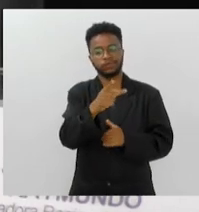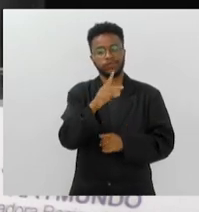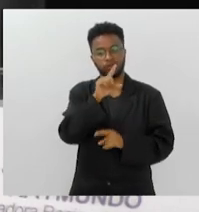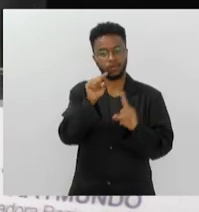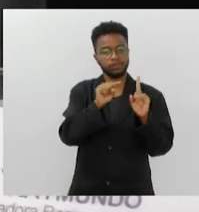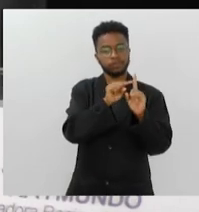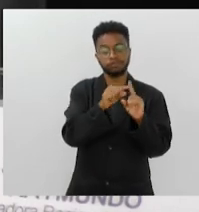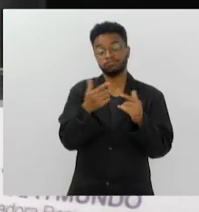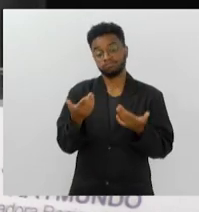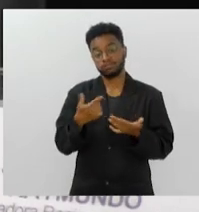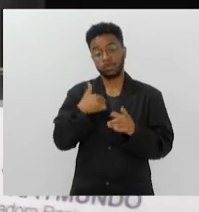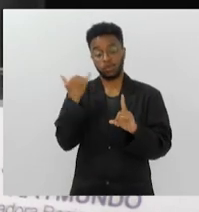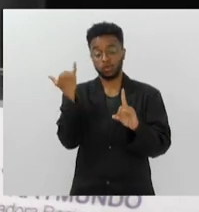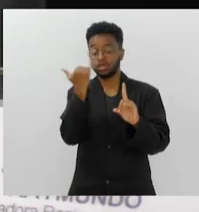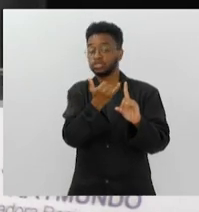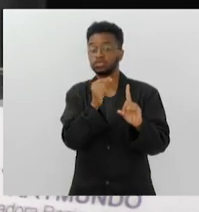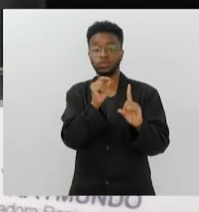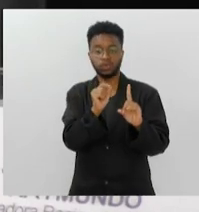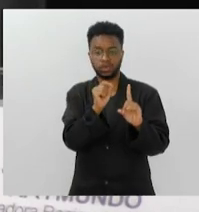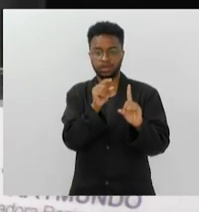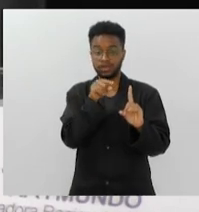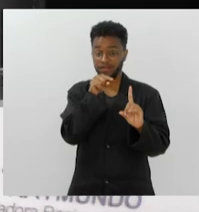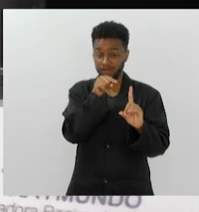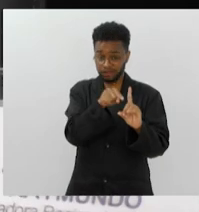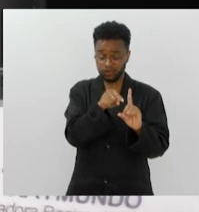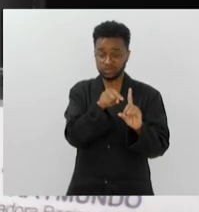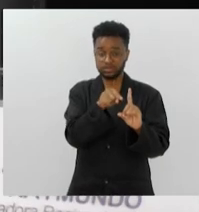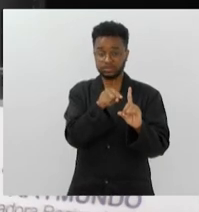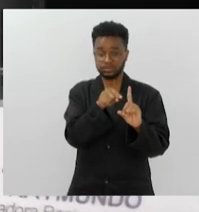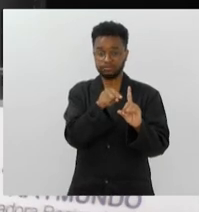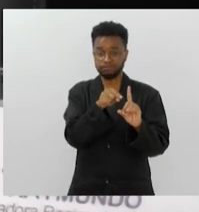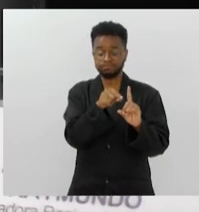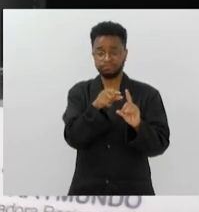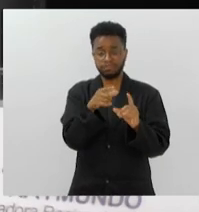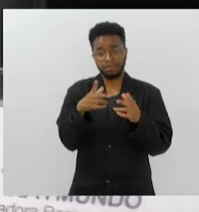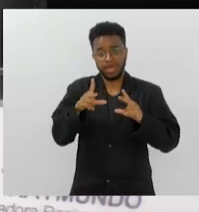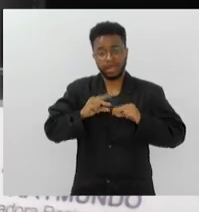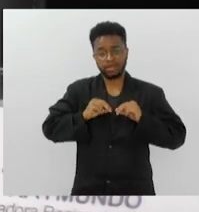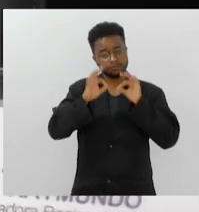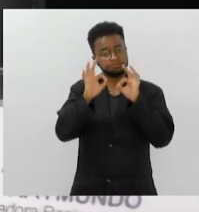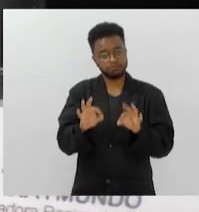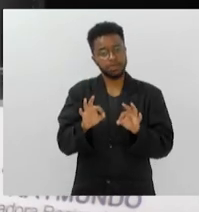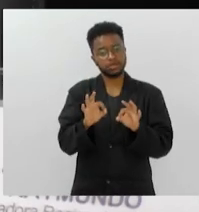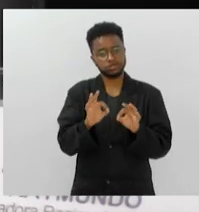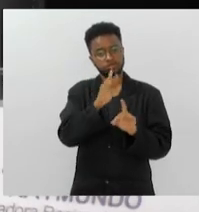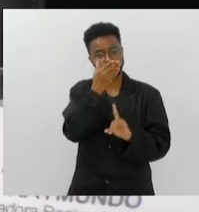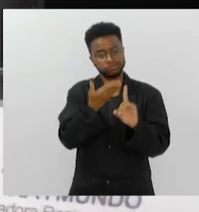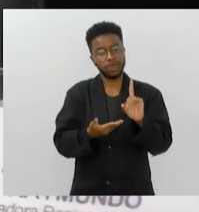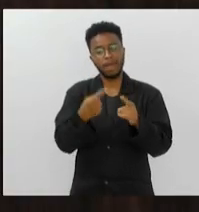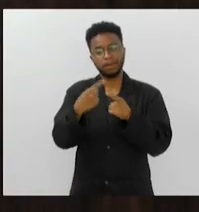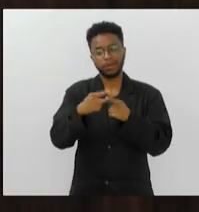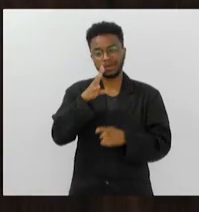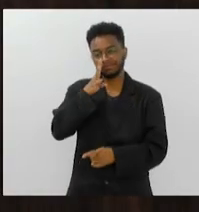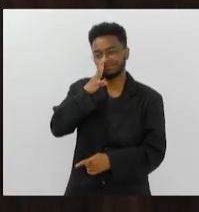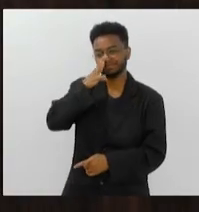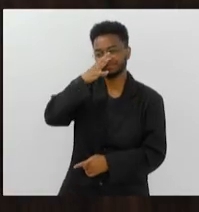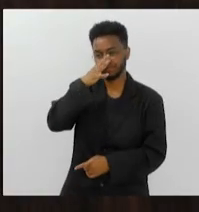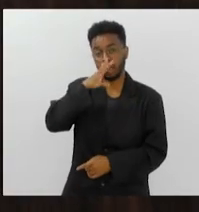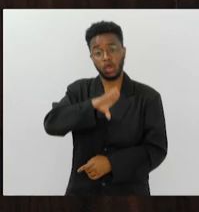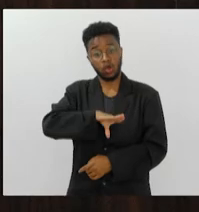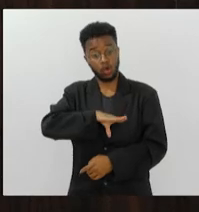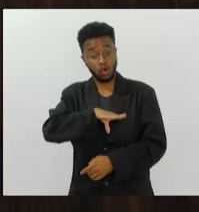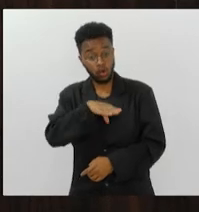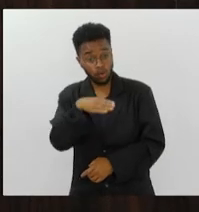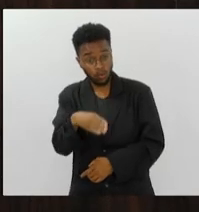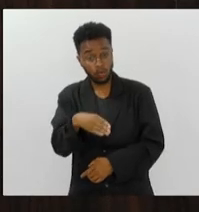senhor que o senhor faz jus a esta honraria, porque a sua resiliência,